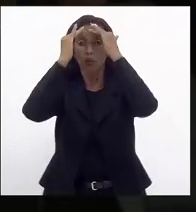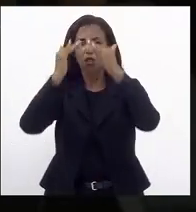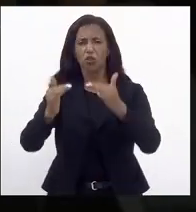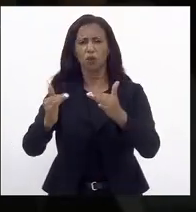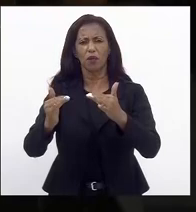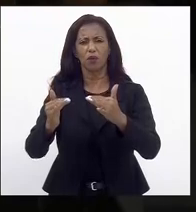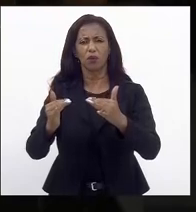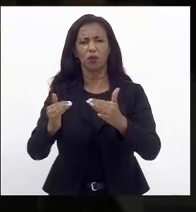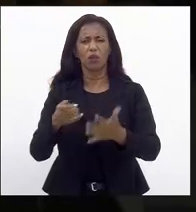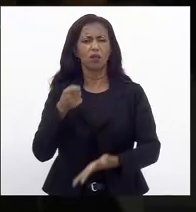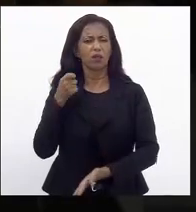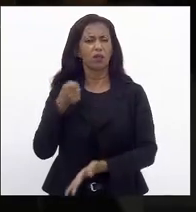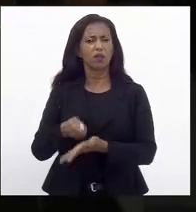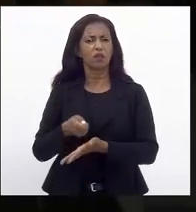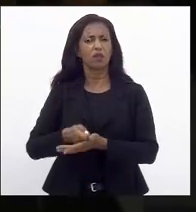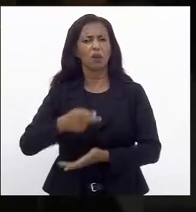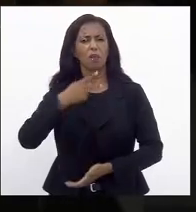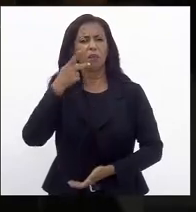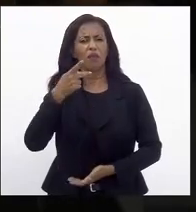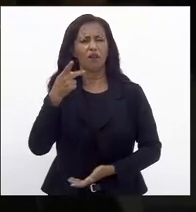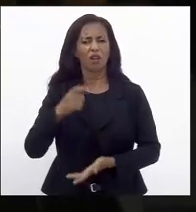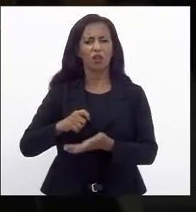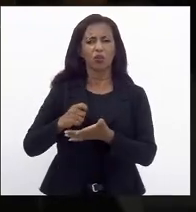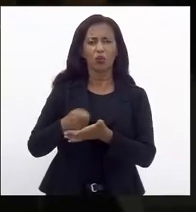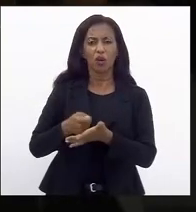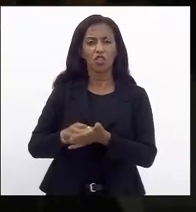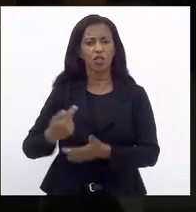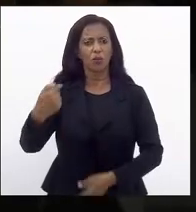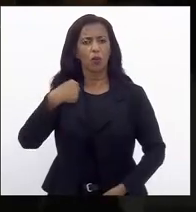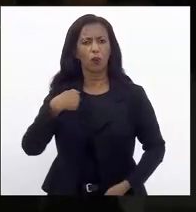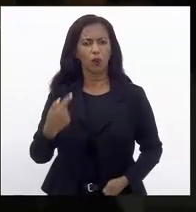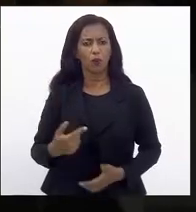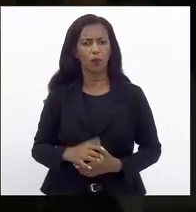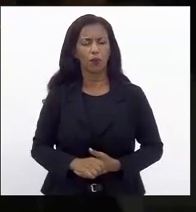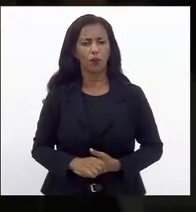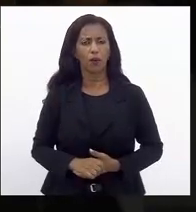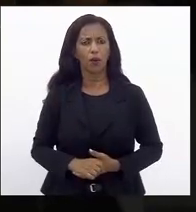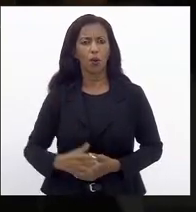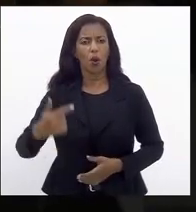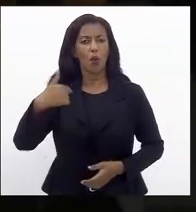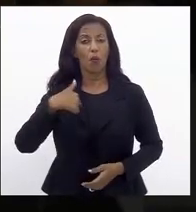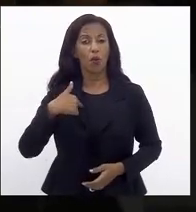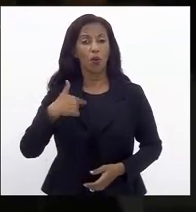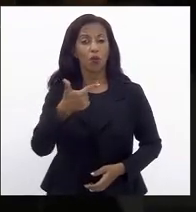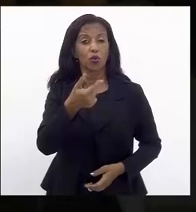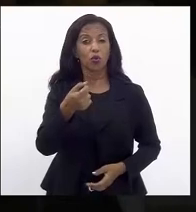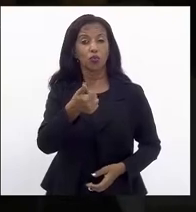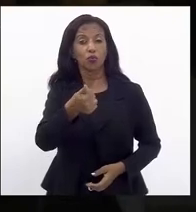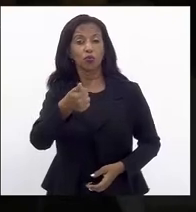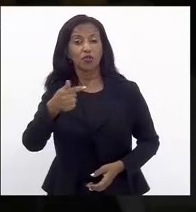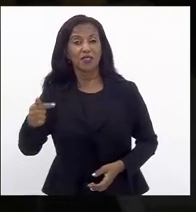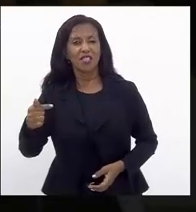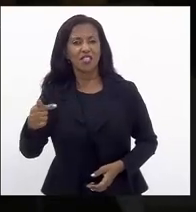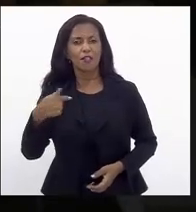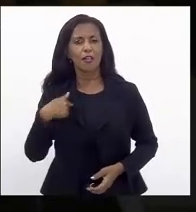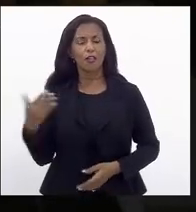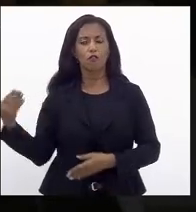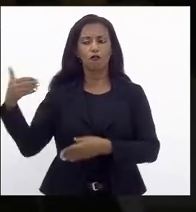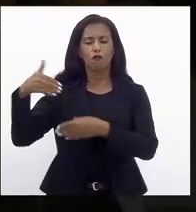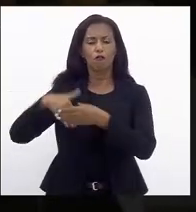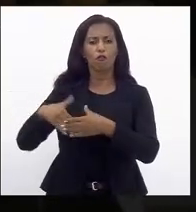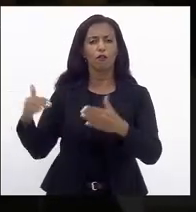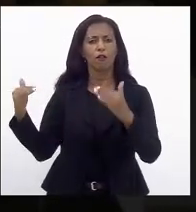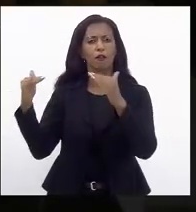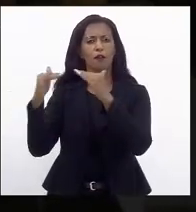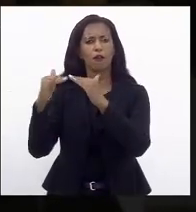tanta autoridade para falar do regime como eu que eu e 17 voltei